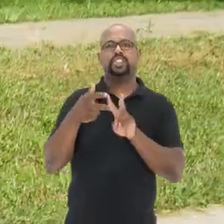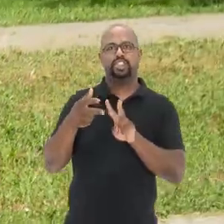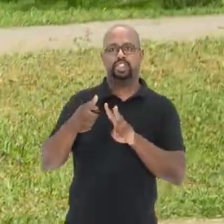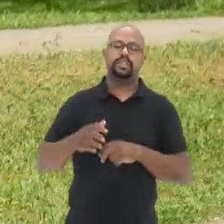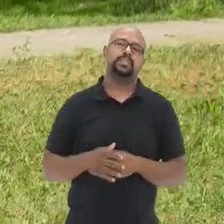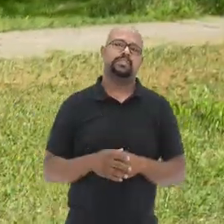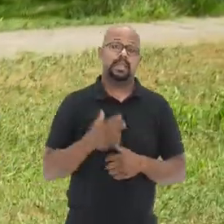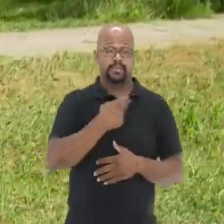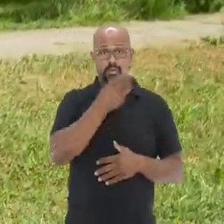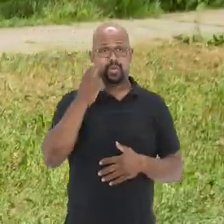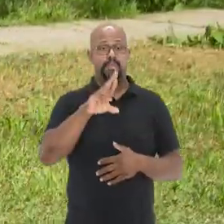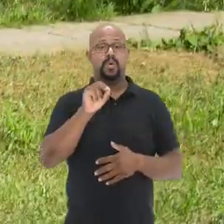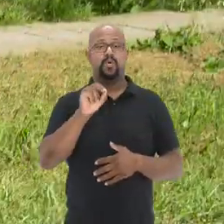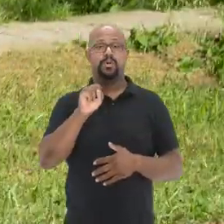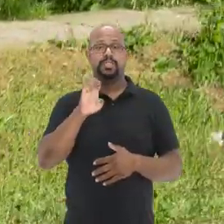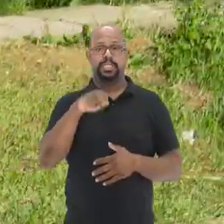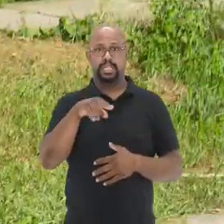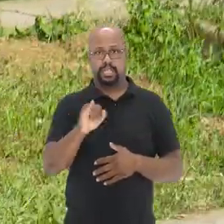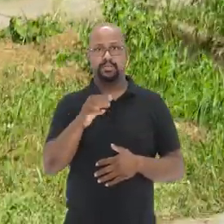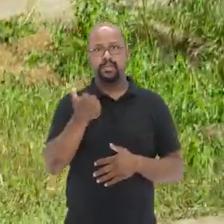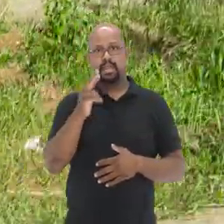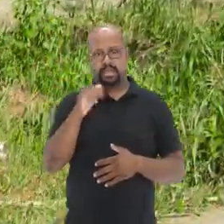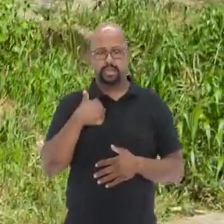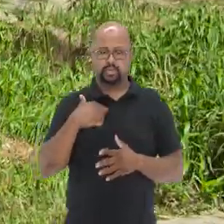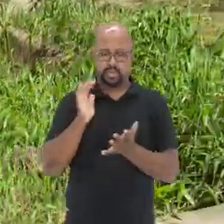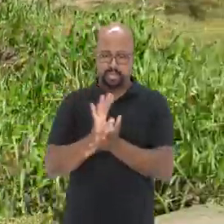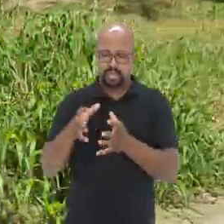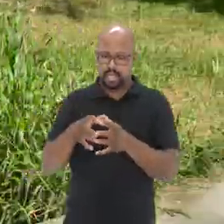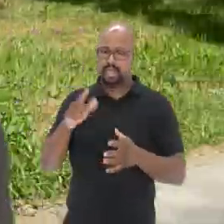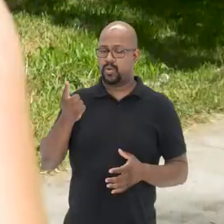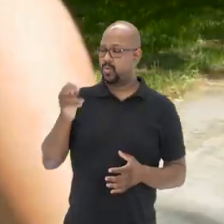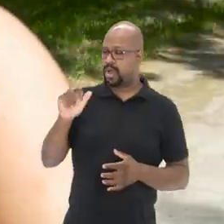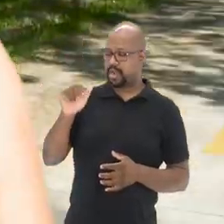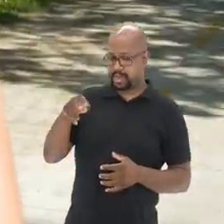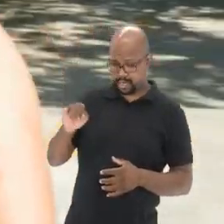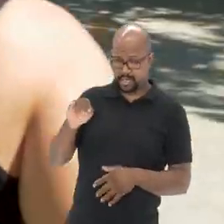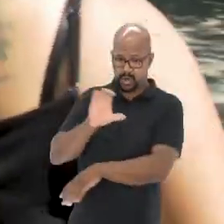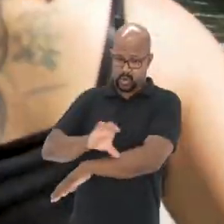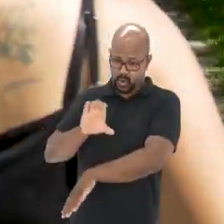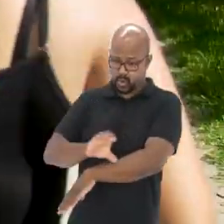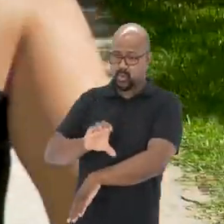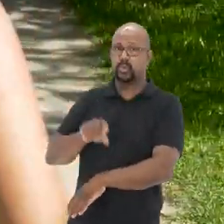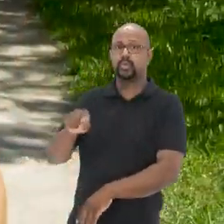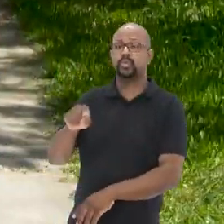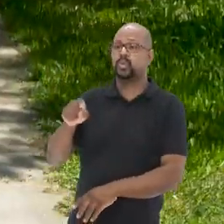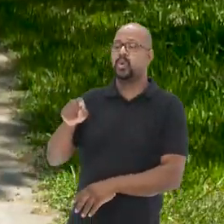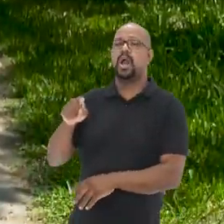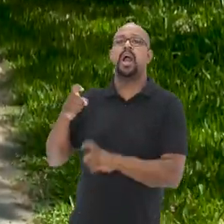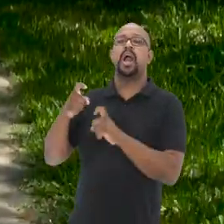totalmente. Meu nome é Roseni Mariano, sou da etnia Guarani, curso Odontologia.